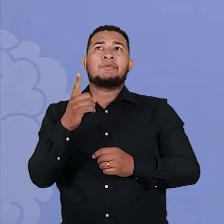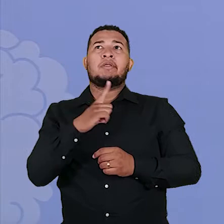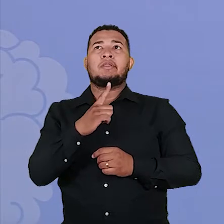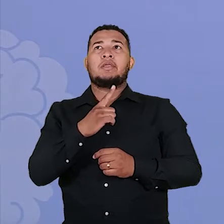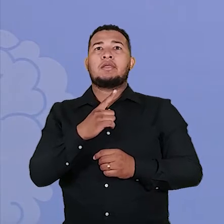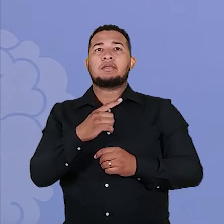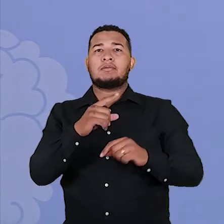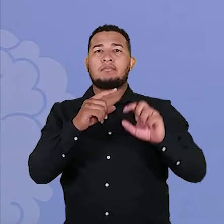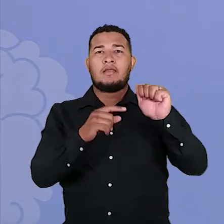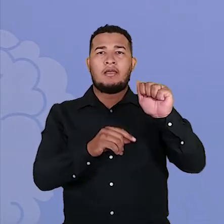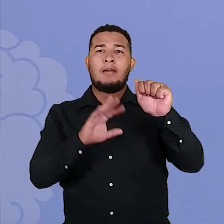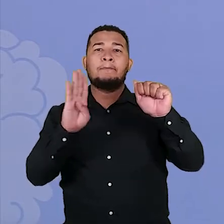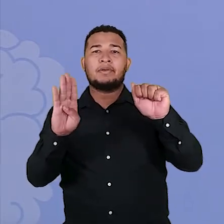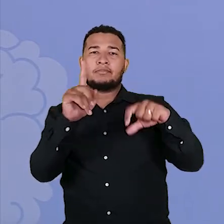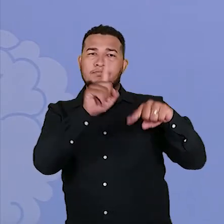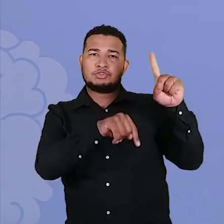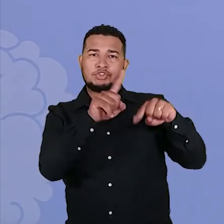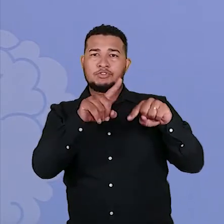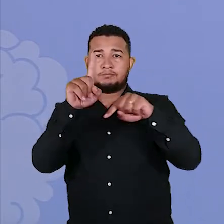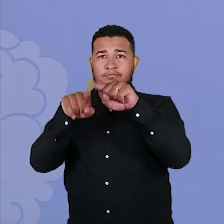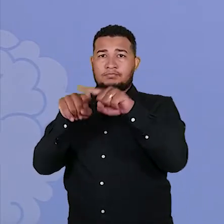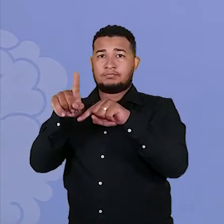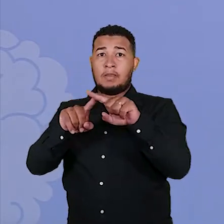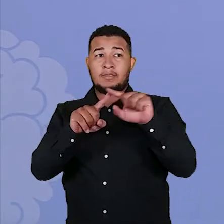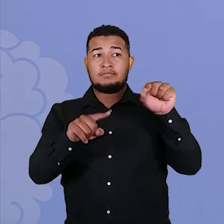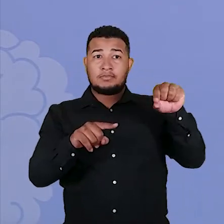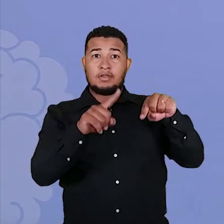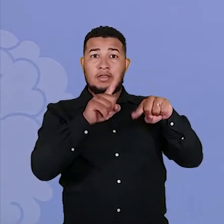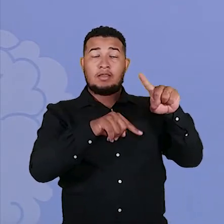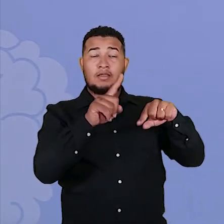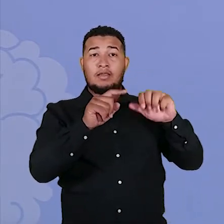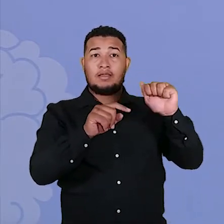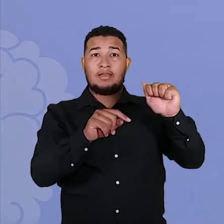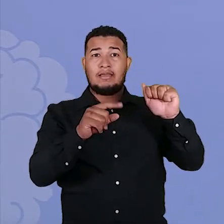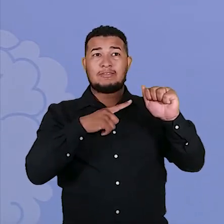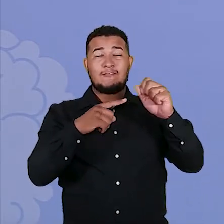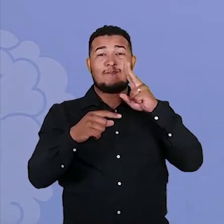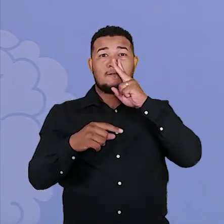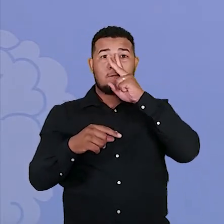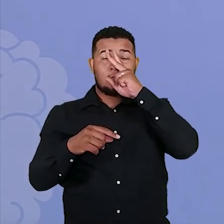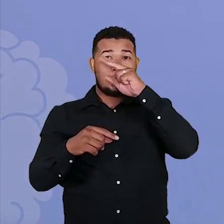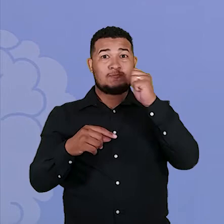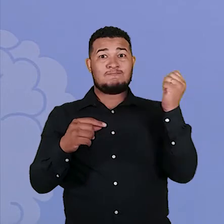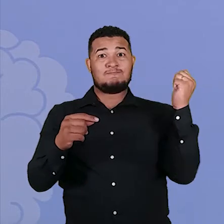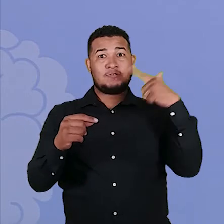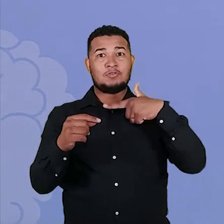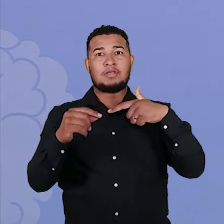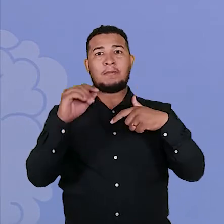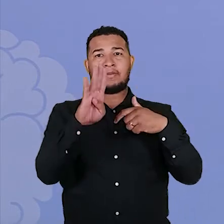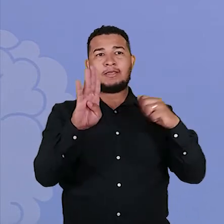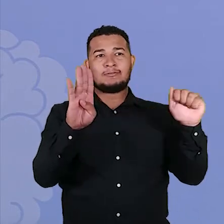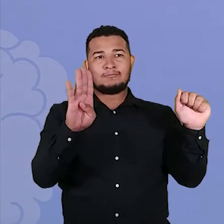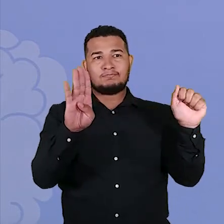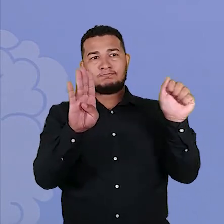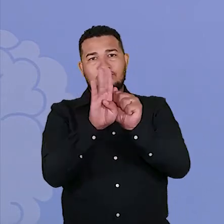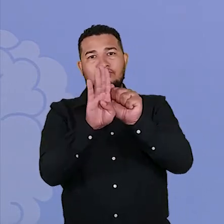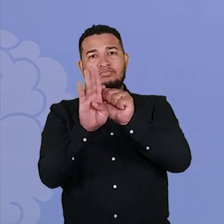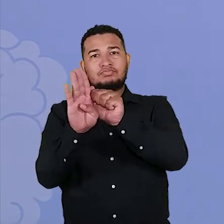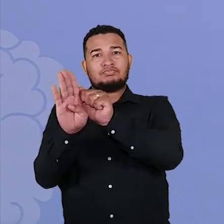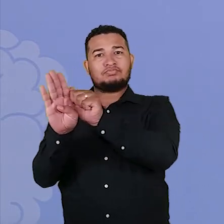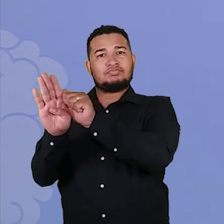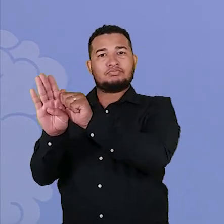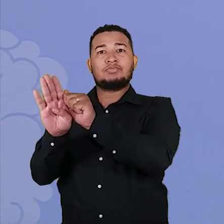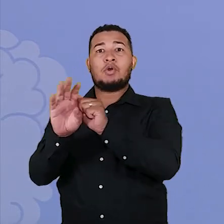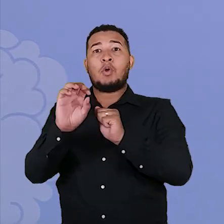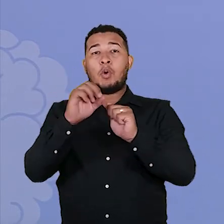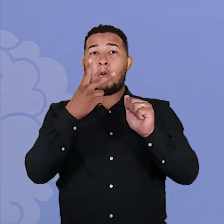um corpo A e o corpo B. Só que o corpo A, ele faz uma força muito maior, então o corpo B, ele vai mover. Ou as